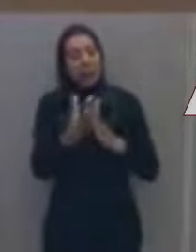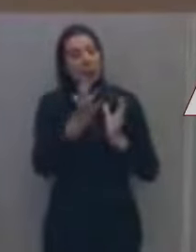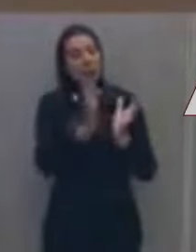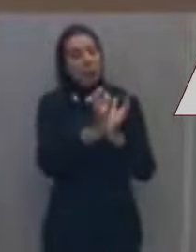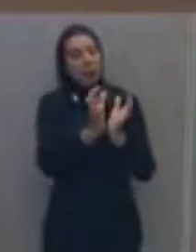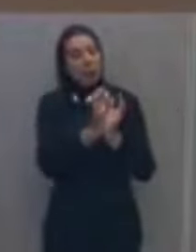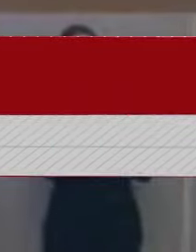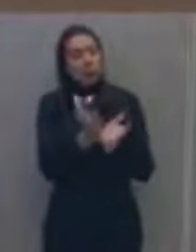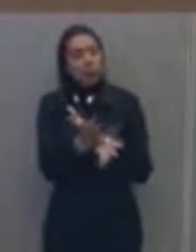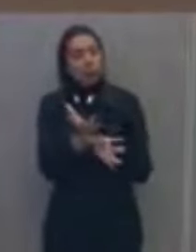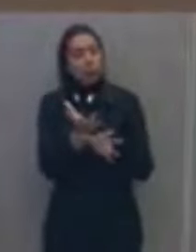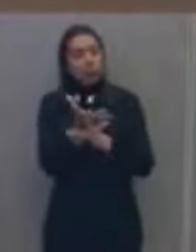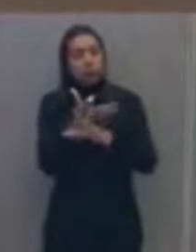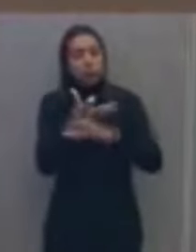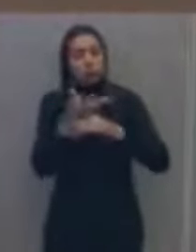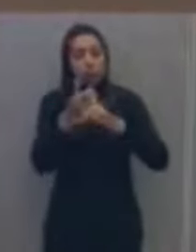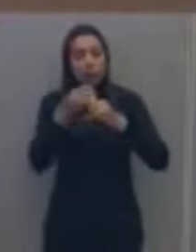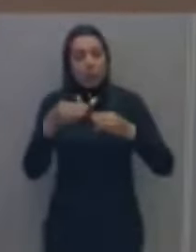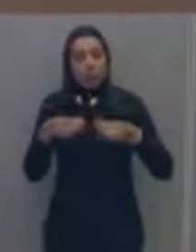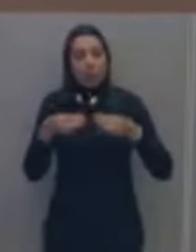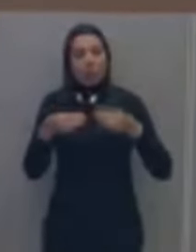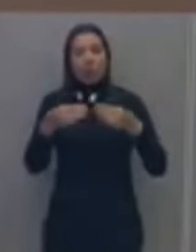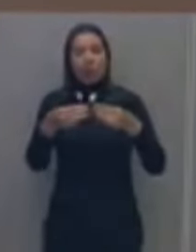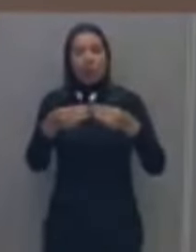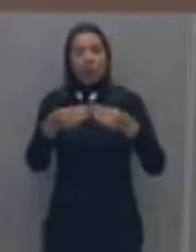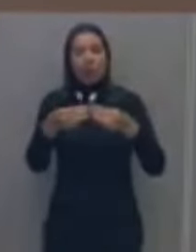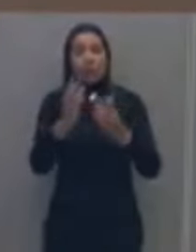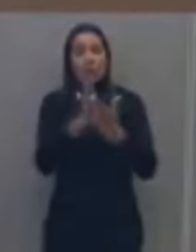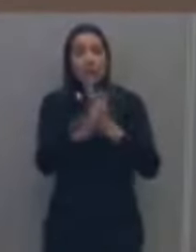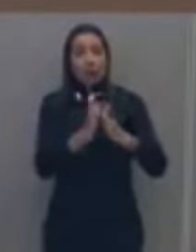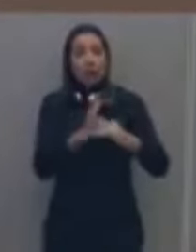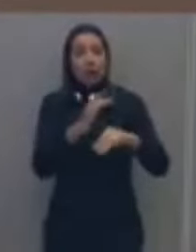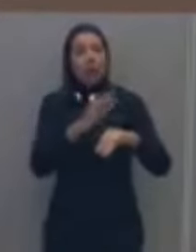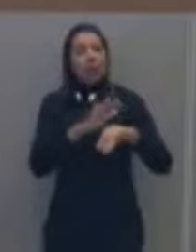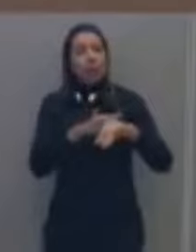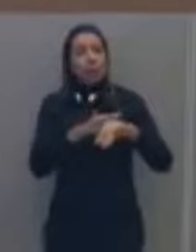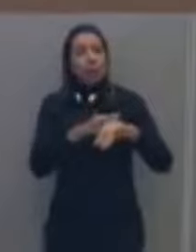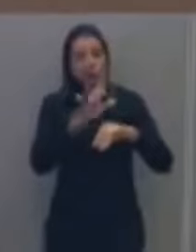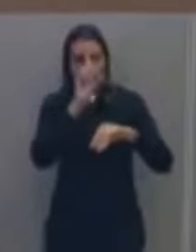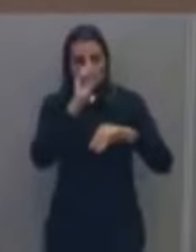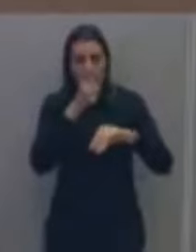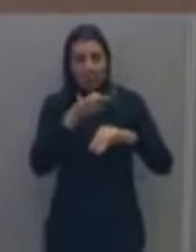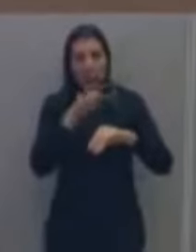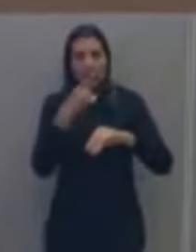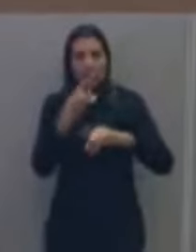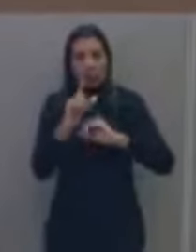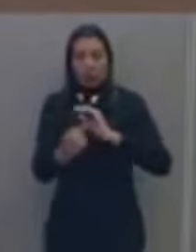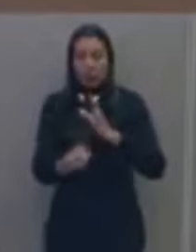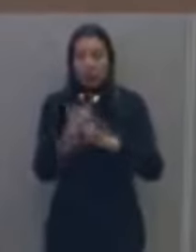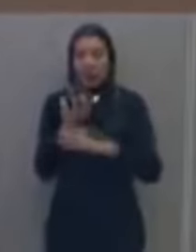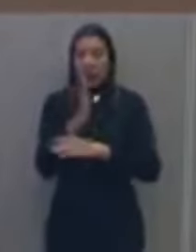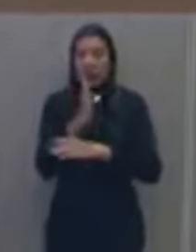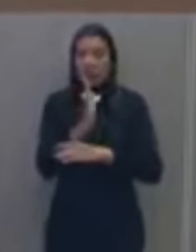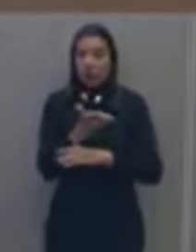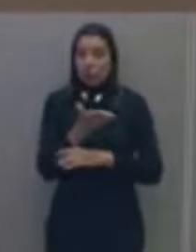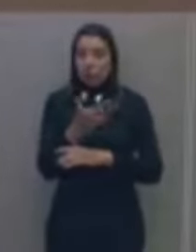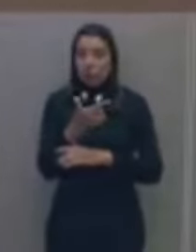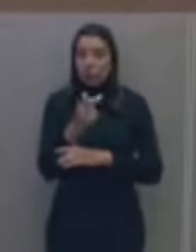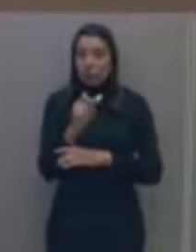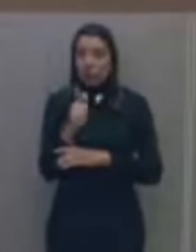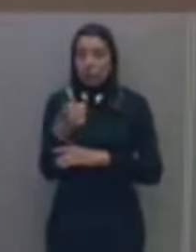comitê interministerial, com esse objetivo da eliminação de doenças determinadas, que foi lançada já